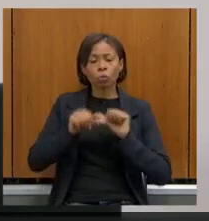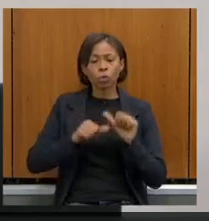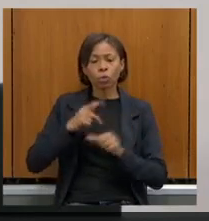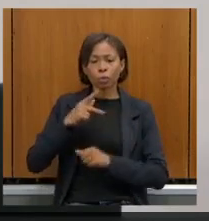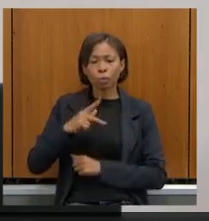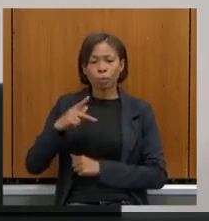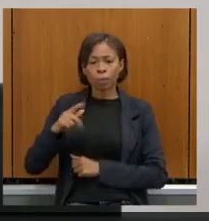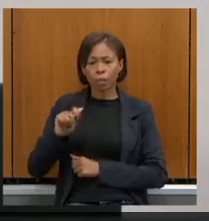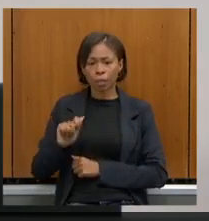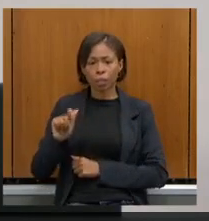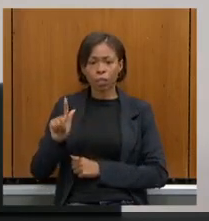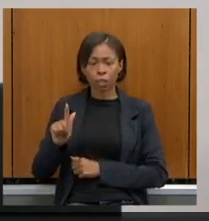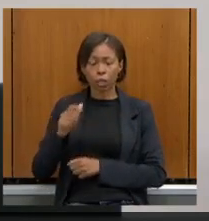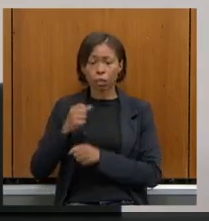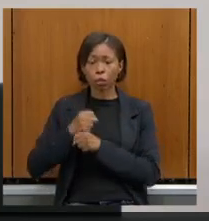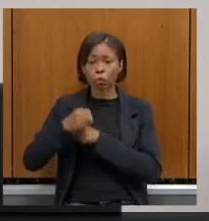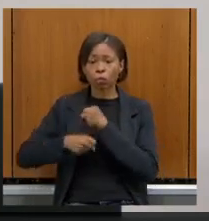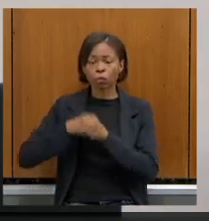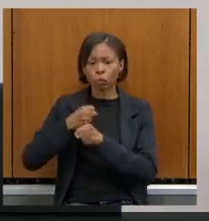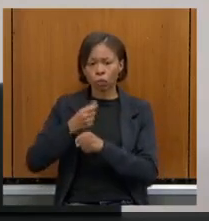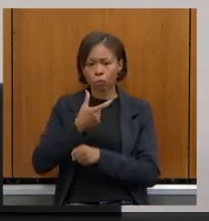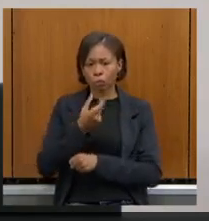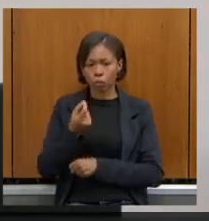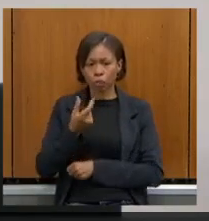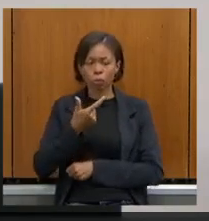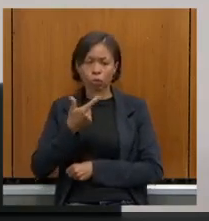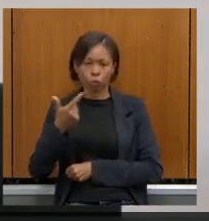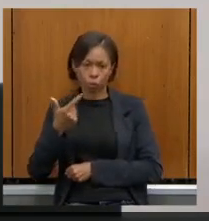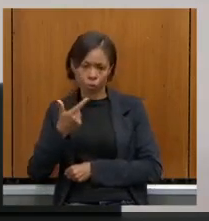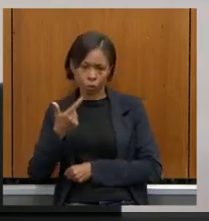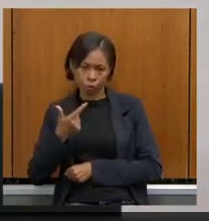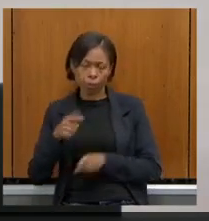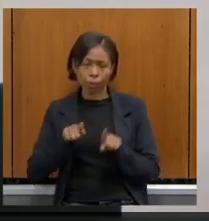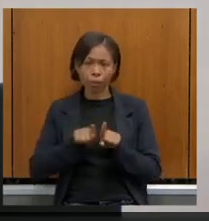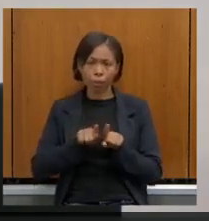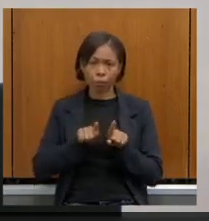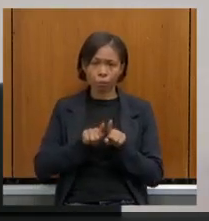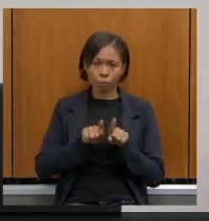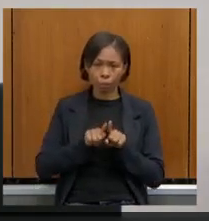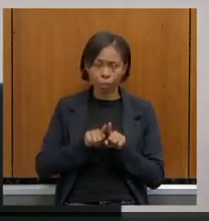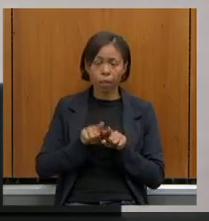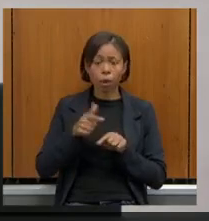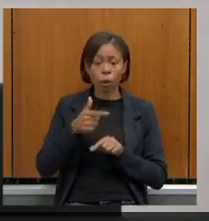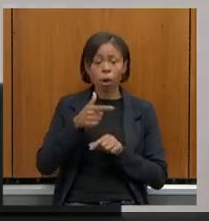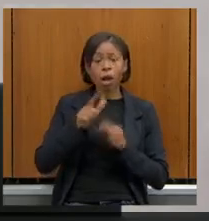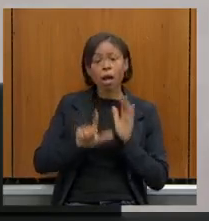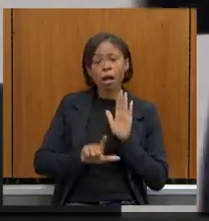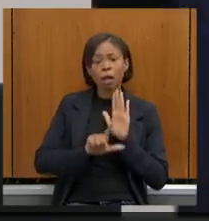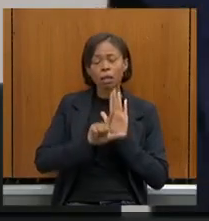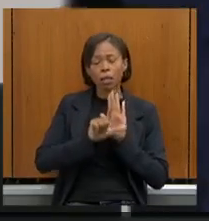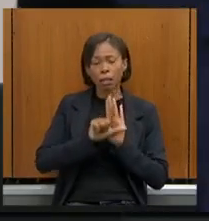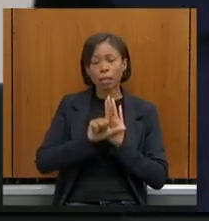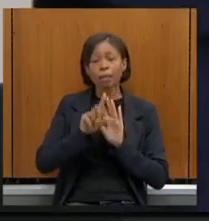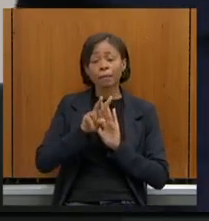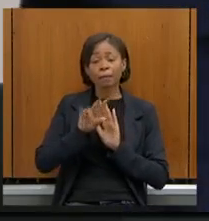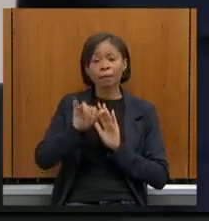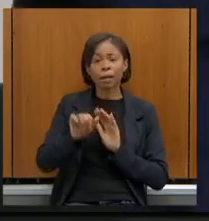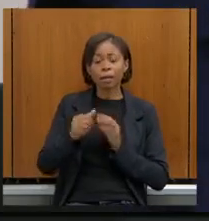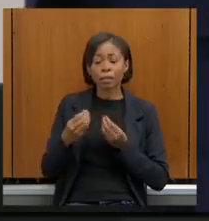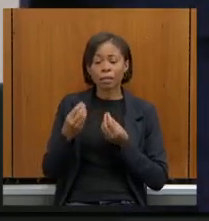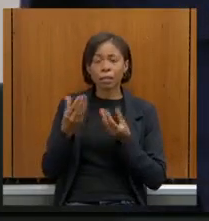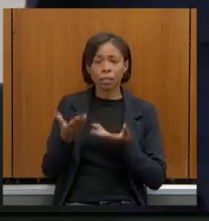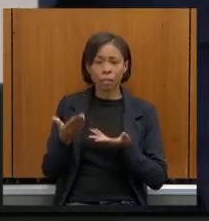da lei orgânica anual 2022 a ser enviada à Assembleia Legislativa de Minas Gerais em